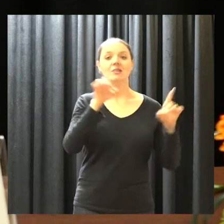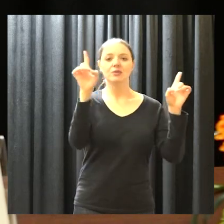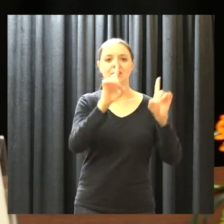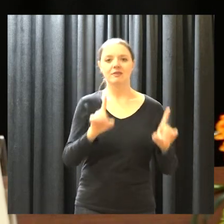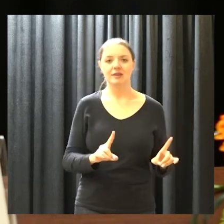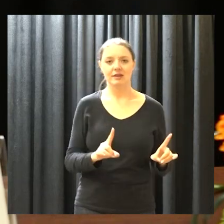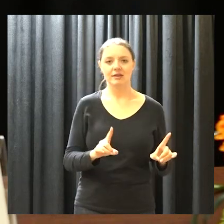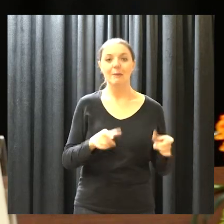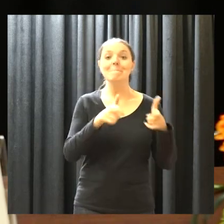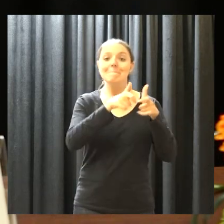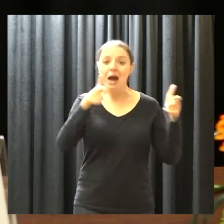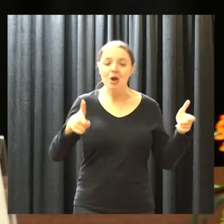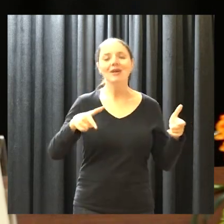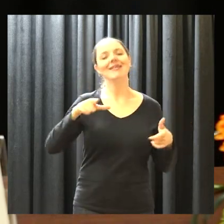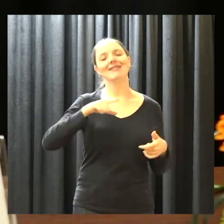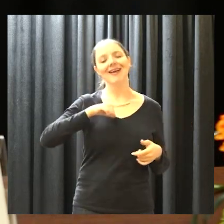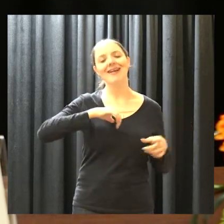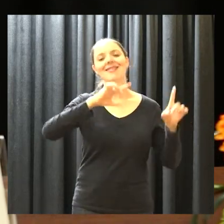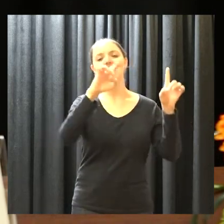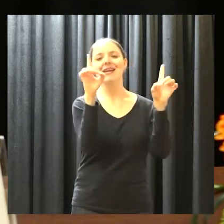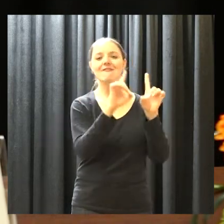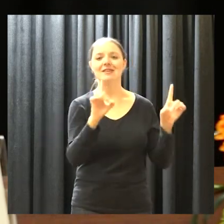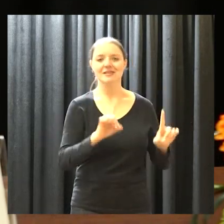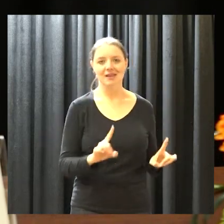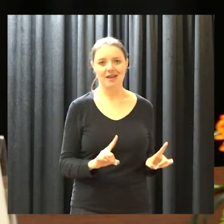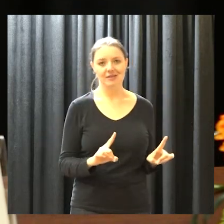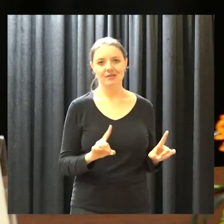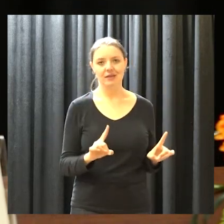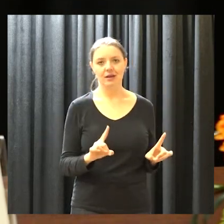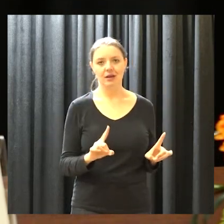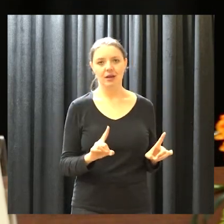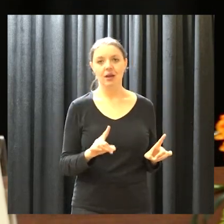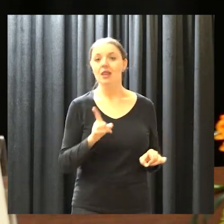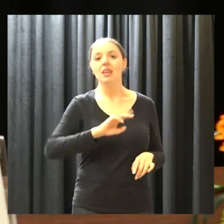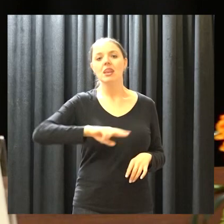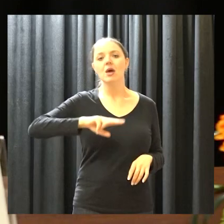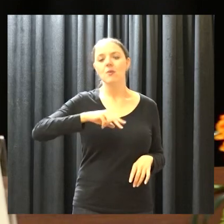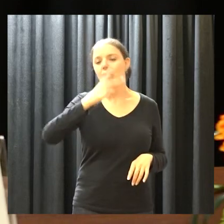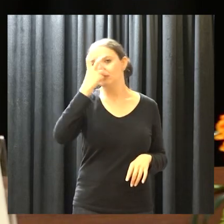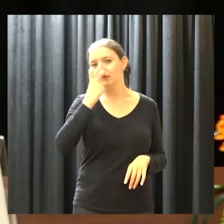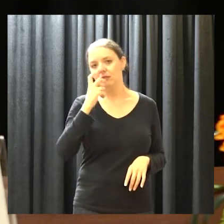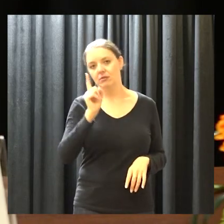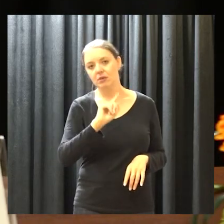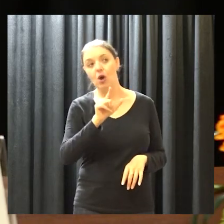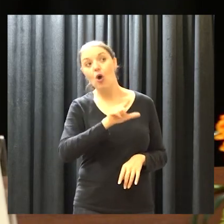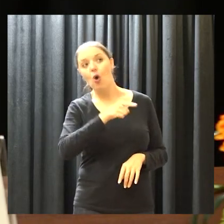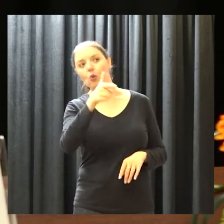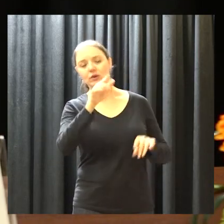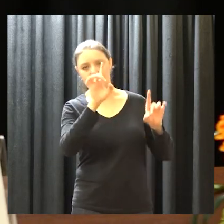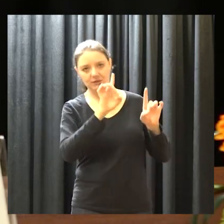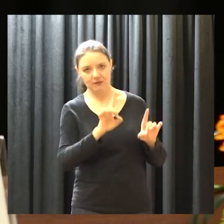muitas delas, a maior parte delas, com deficiências, não com deficiência visual, mas com outras deficiências,